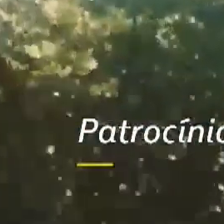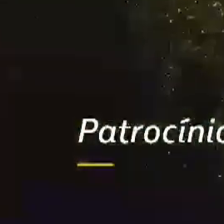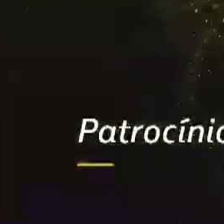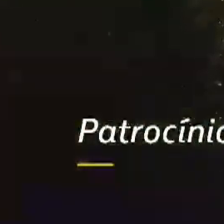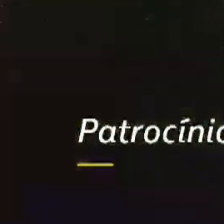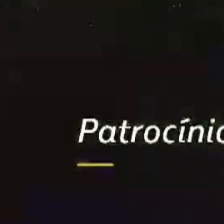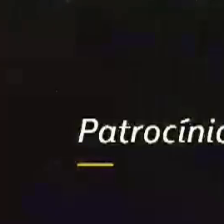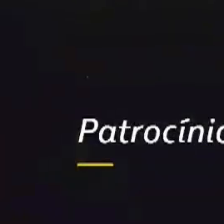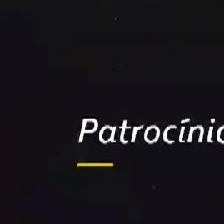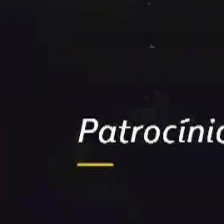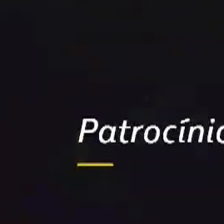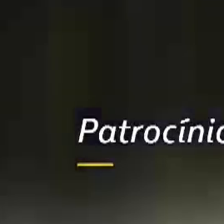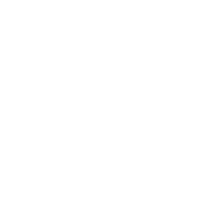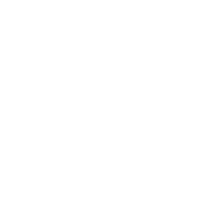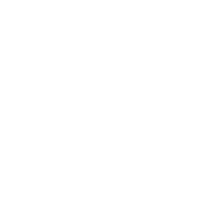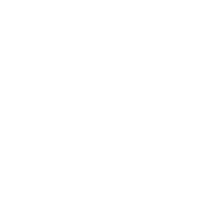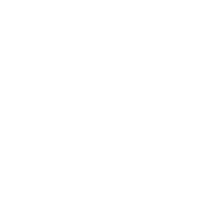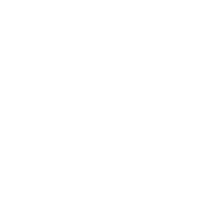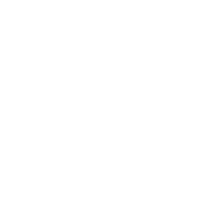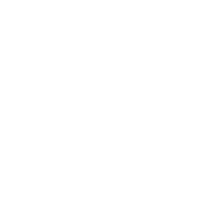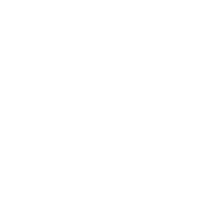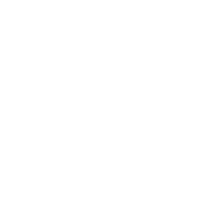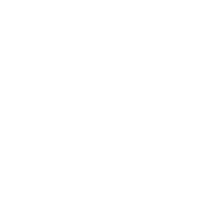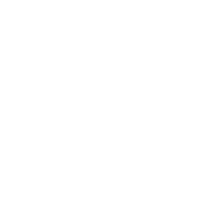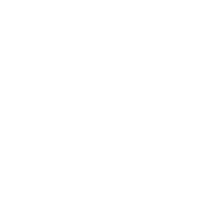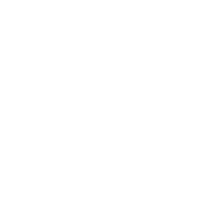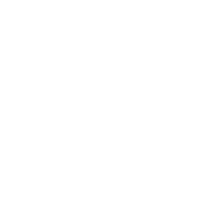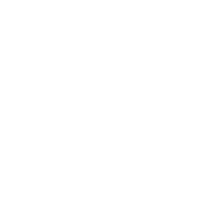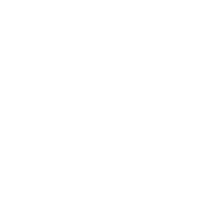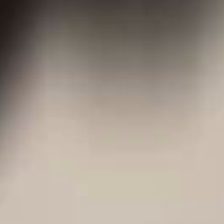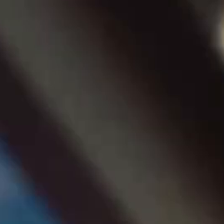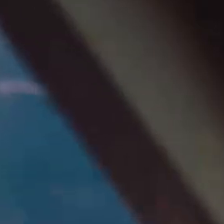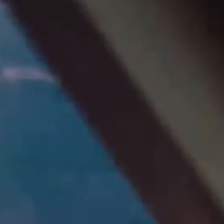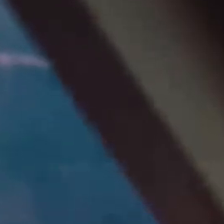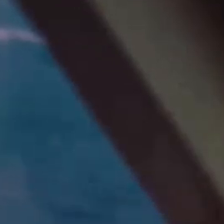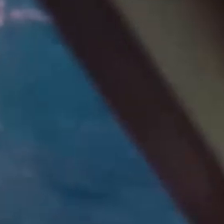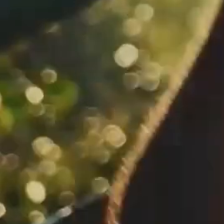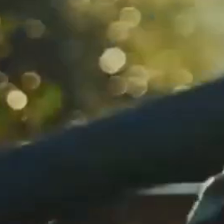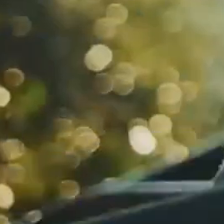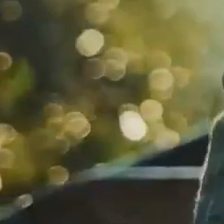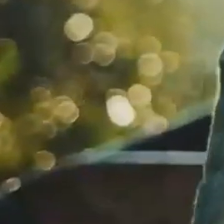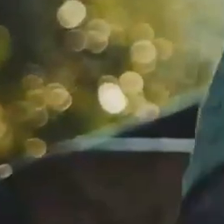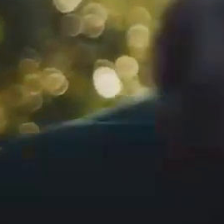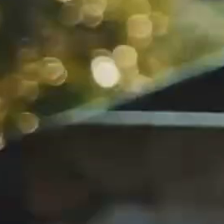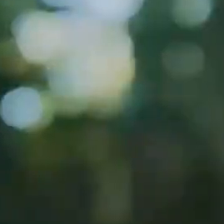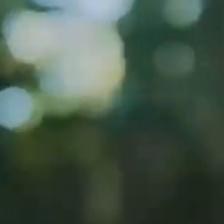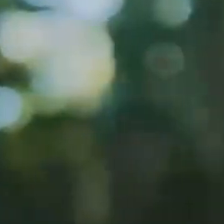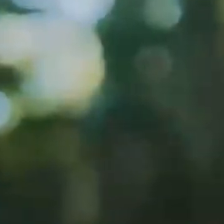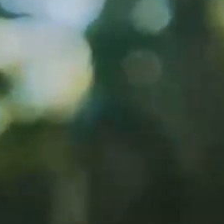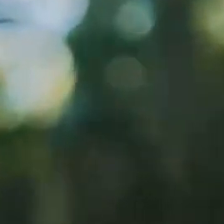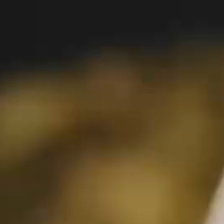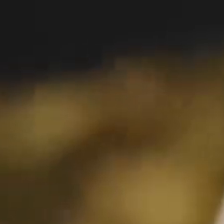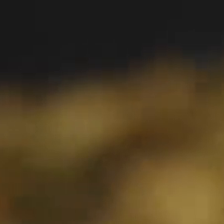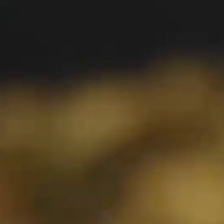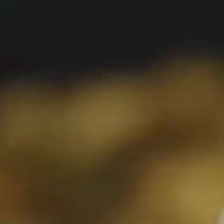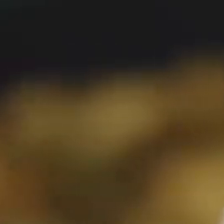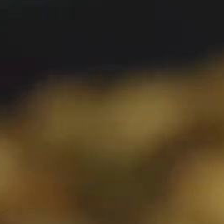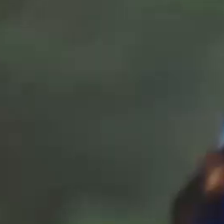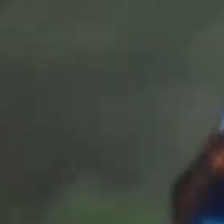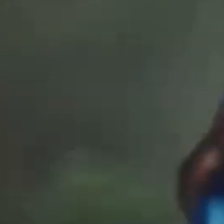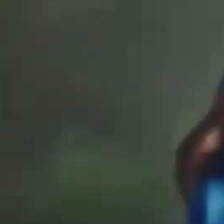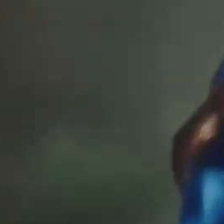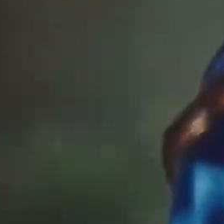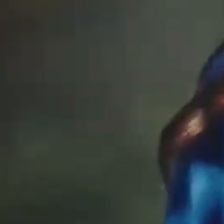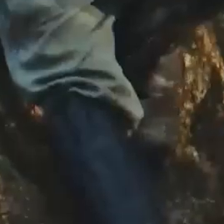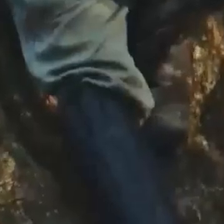a natureza se renova. É nessa energia que a Petrobras vai. Transformando a vida de todos. Petrobras, 70